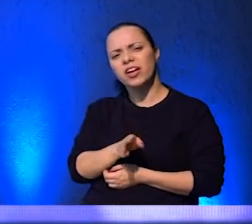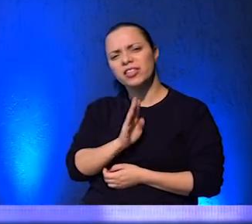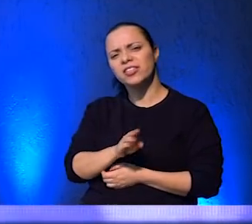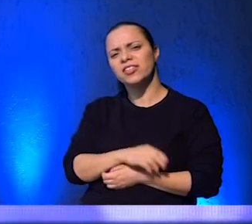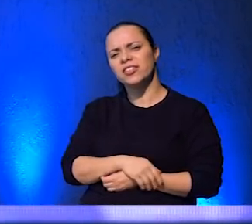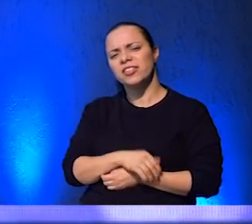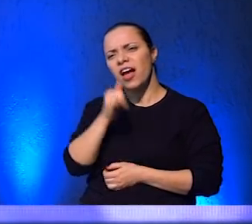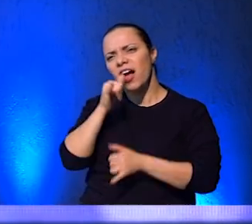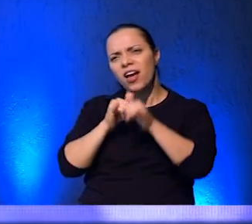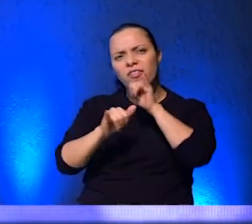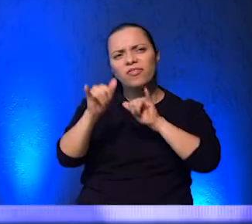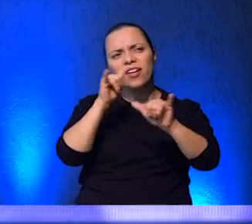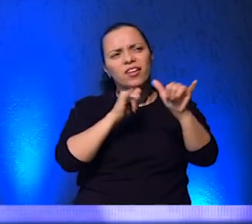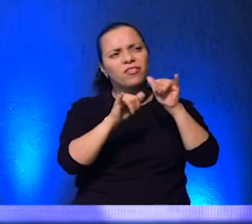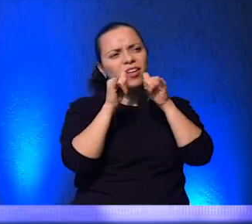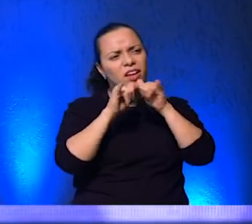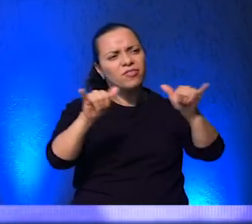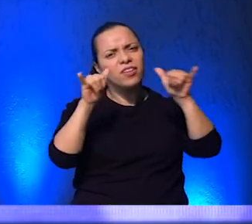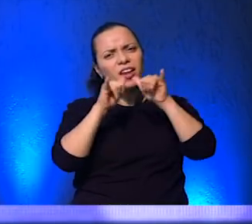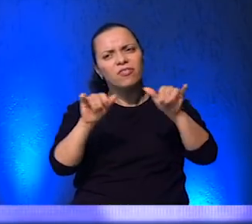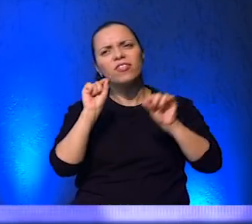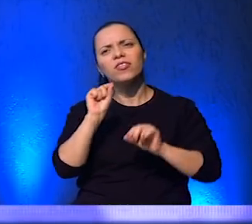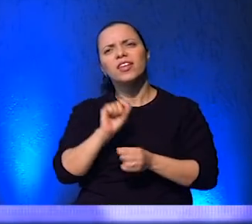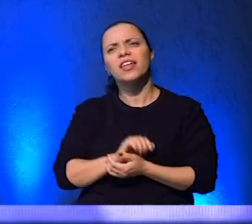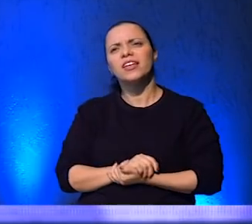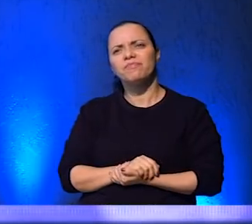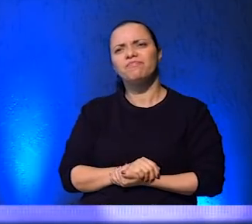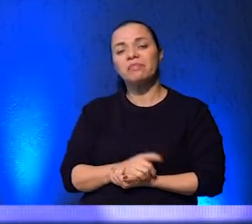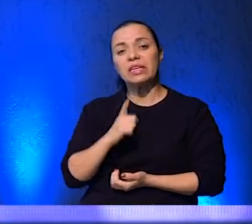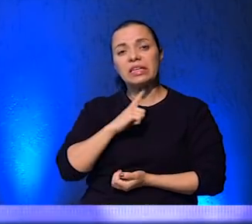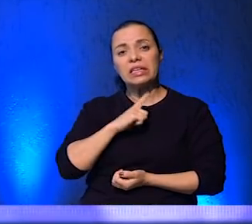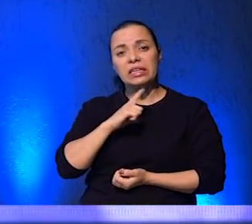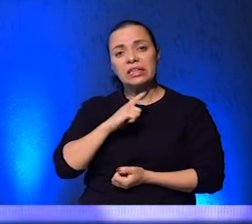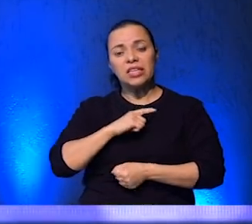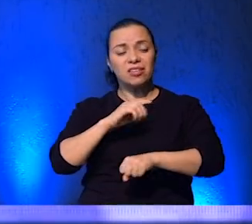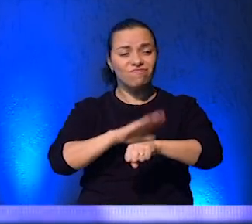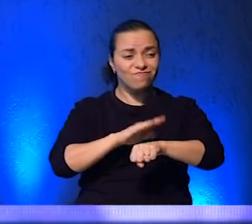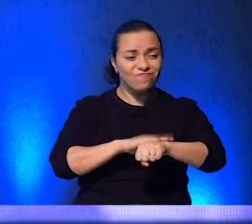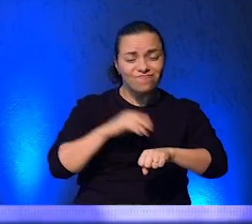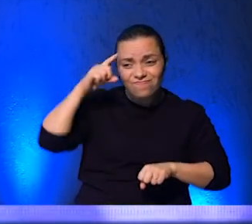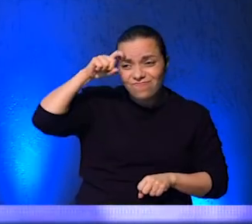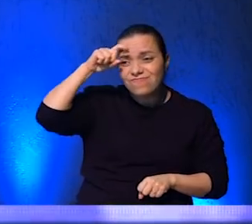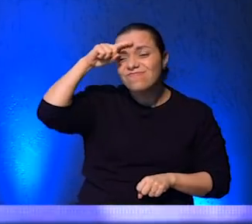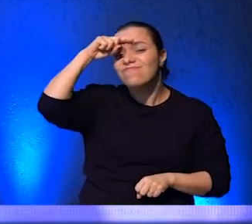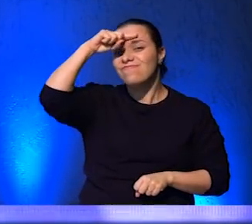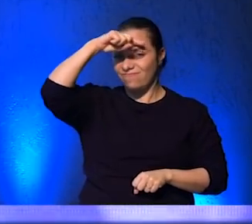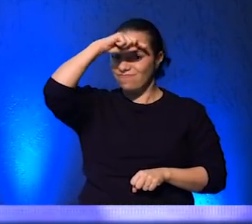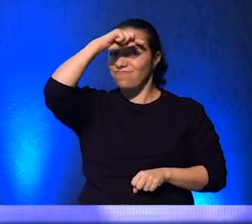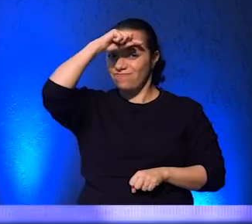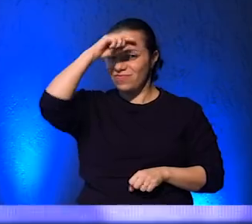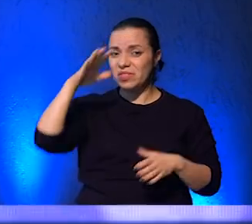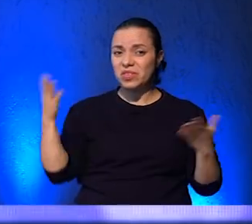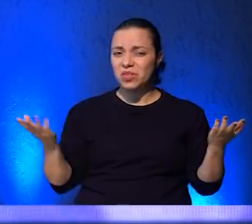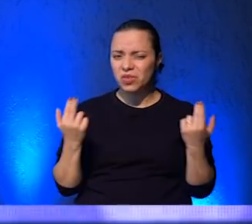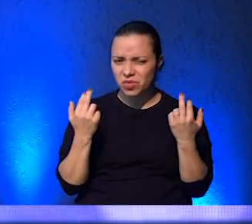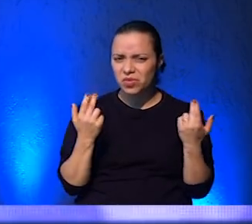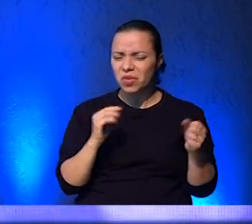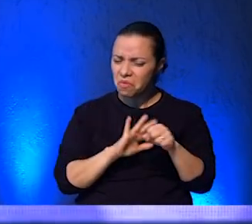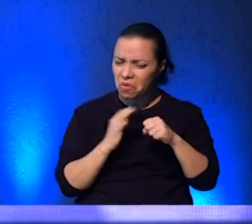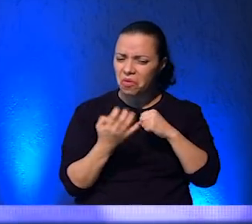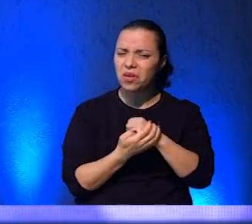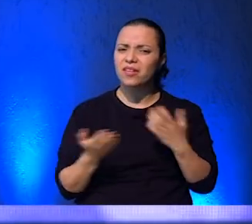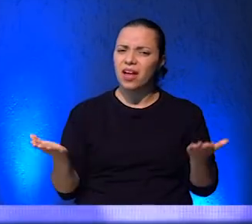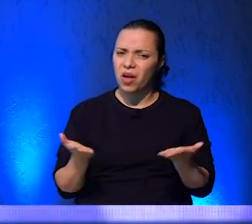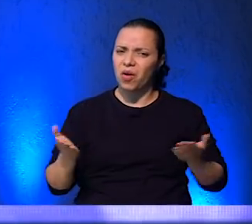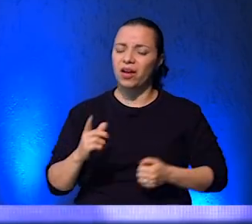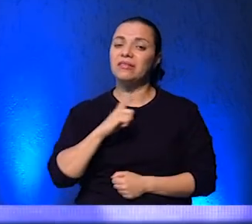a gente tem falado muito sobre isso que quando tem uma crise como nós estamos vivendo agora tem aqueles que